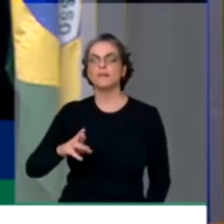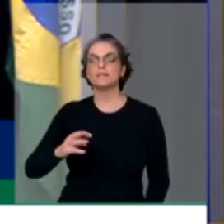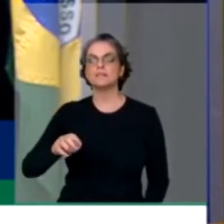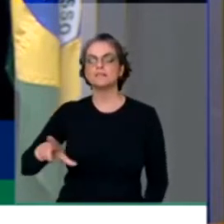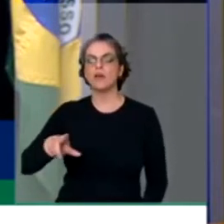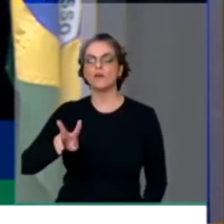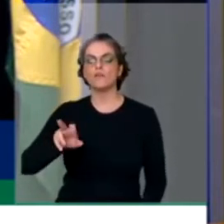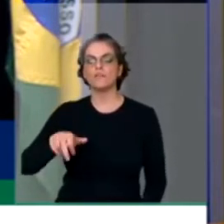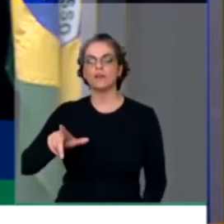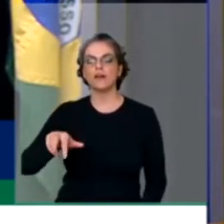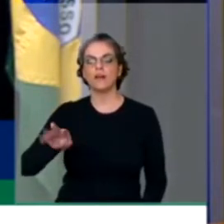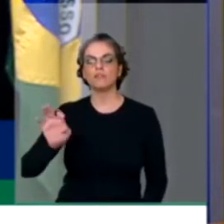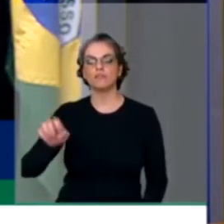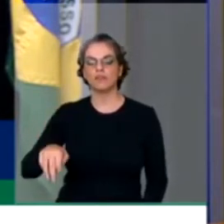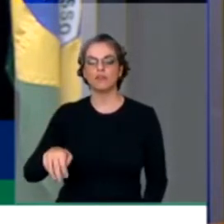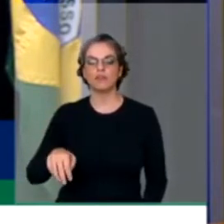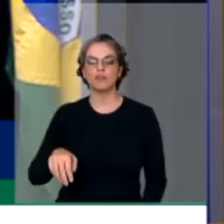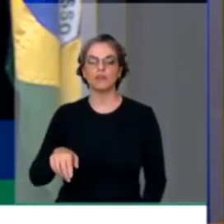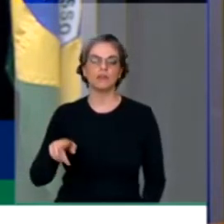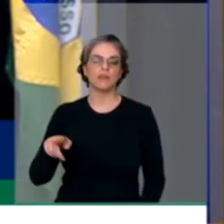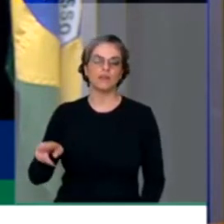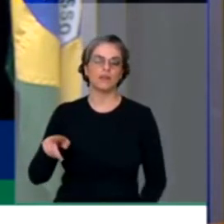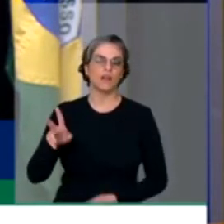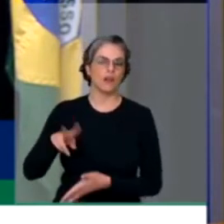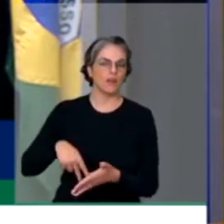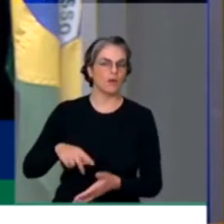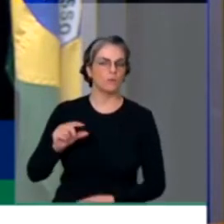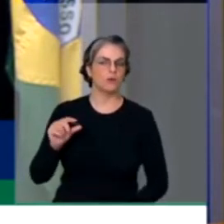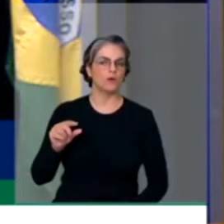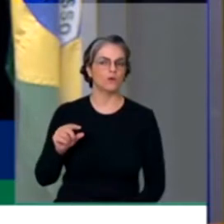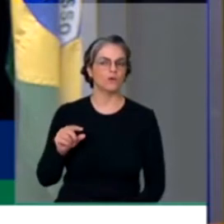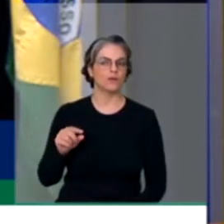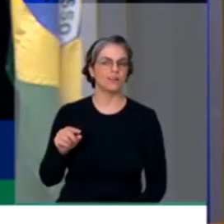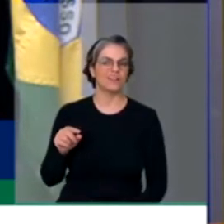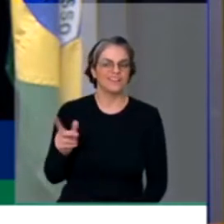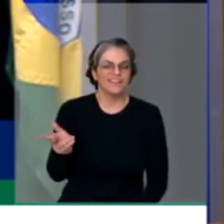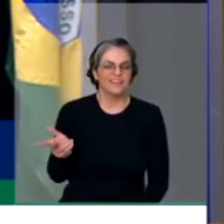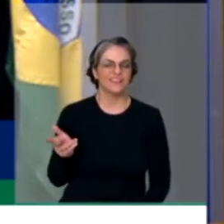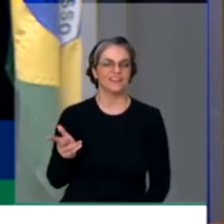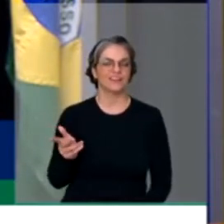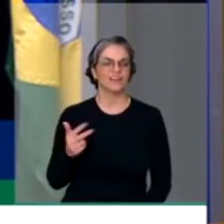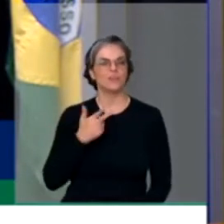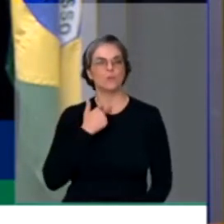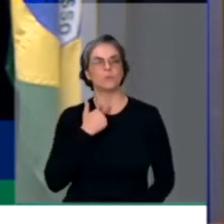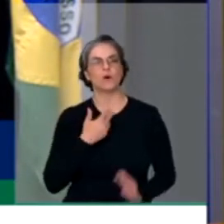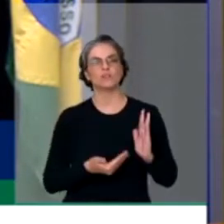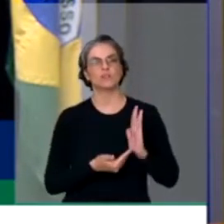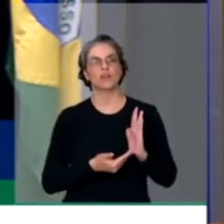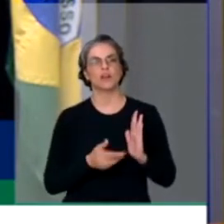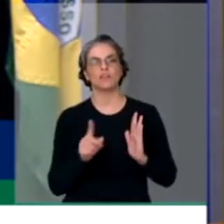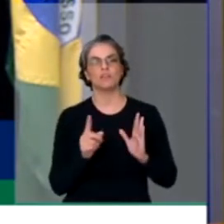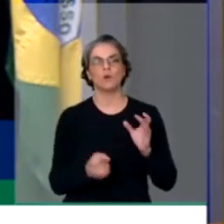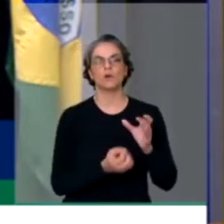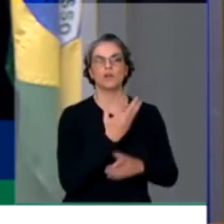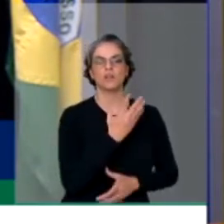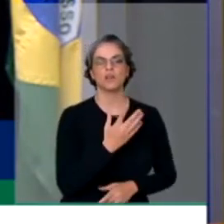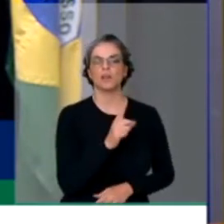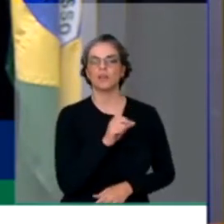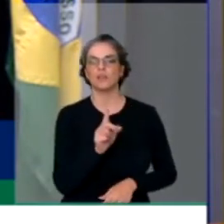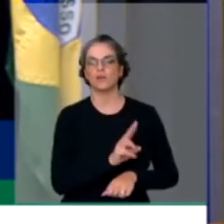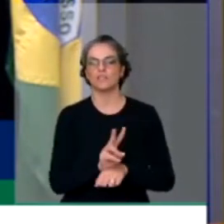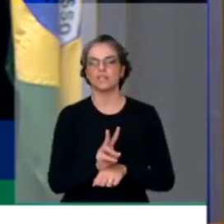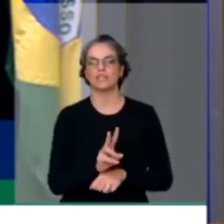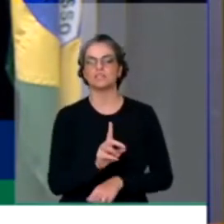desse discurso, não podemos ter uma Câmara que não cria leis, que não fiscaliza e que